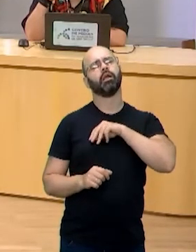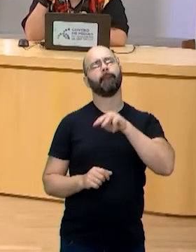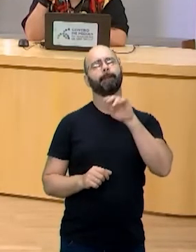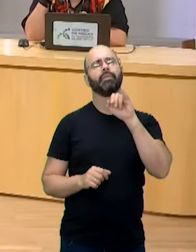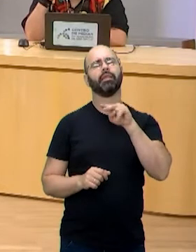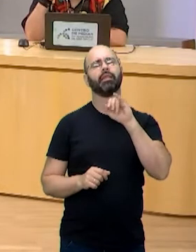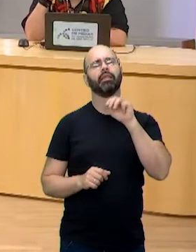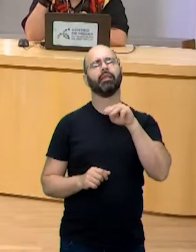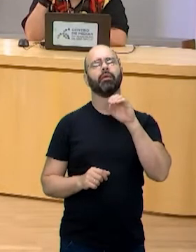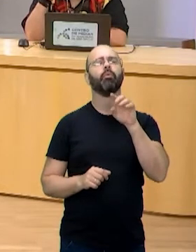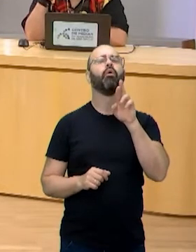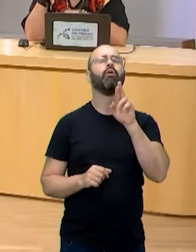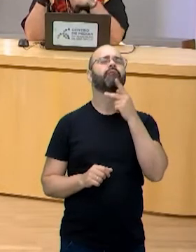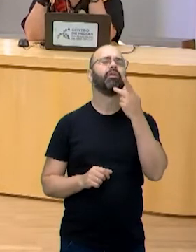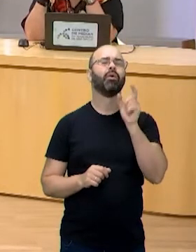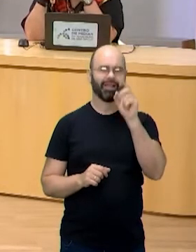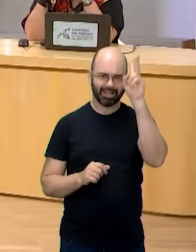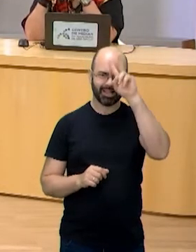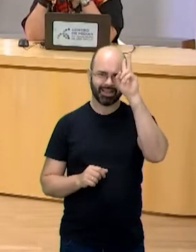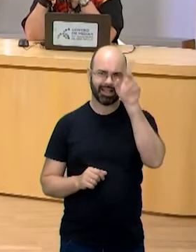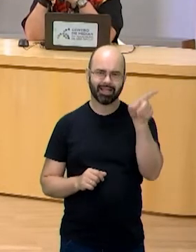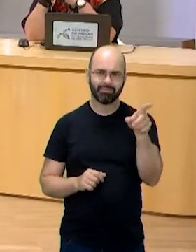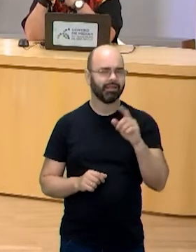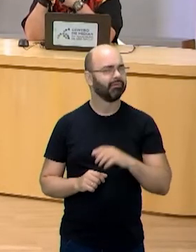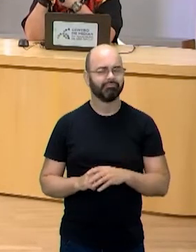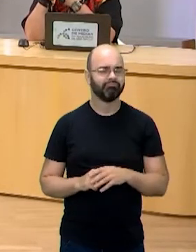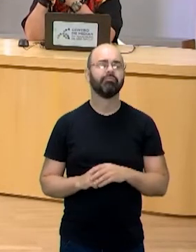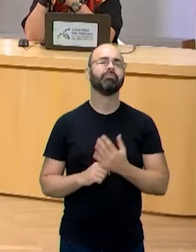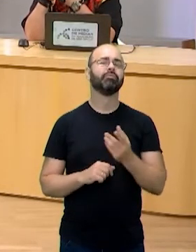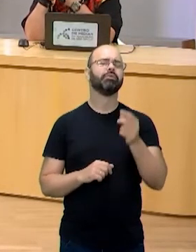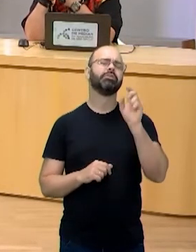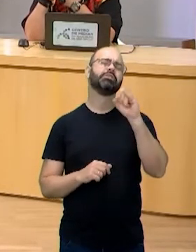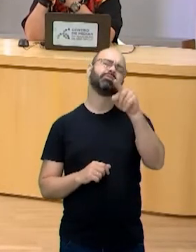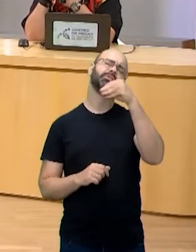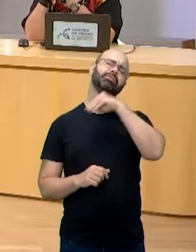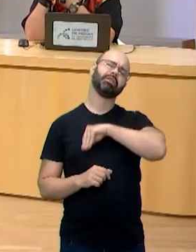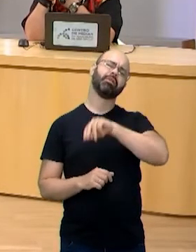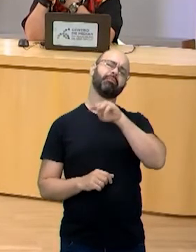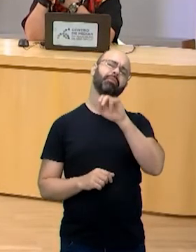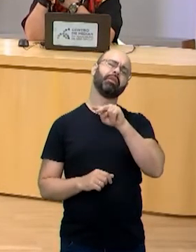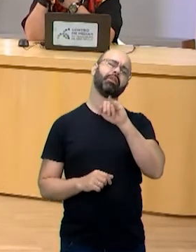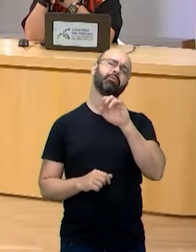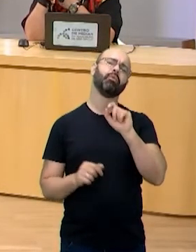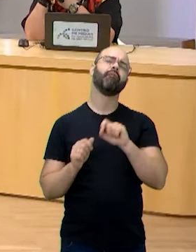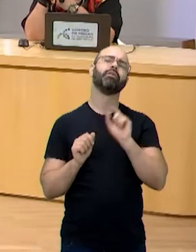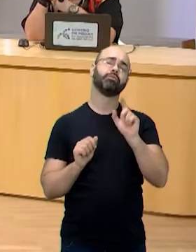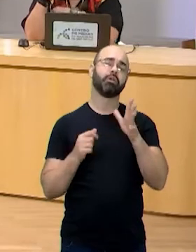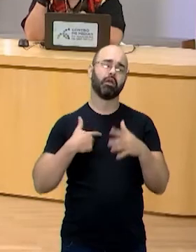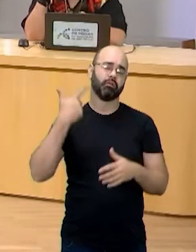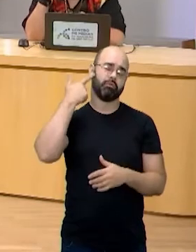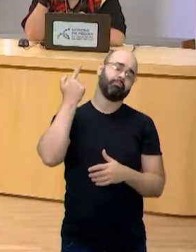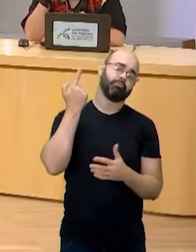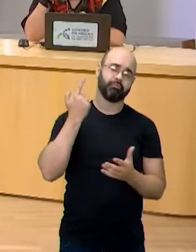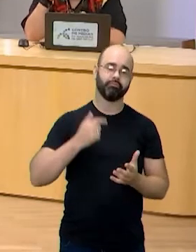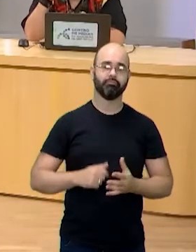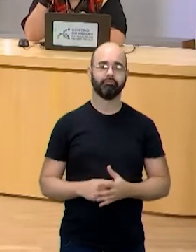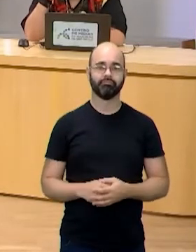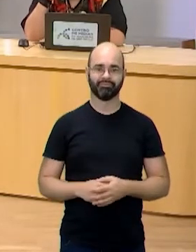Ele falou isso ao vivo, você lembra ou não? Não lembro. Presidente, o que o senhor faria se eu ganhasse salário mínimo? Ele falou, dava um tiro na minha cabeça, ele falou isso. Tá